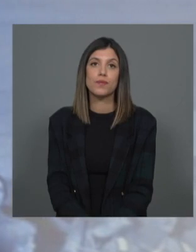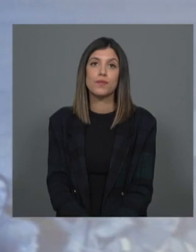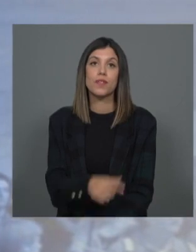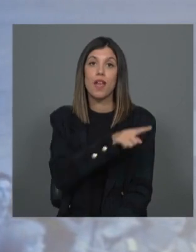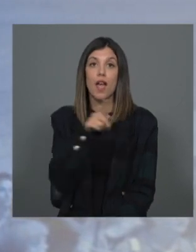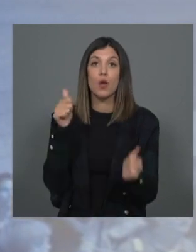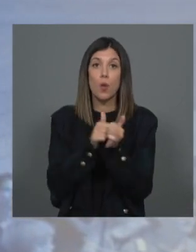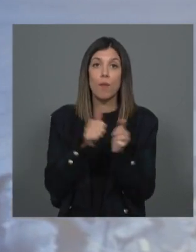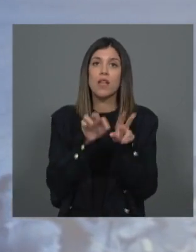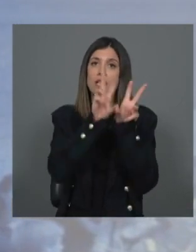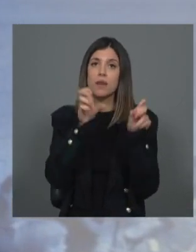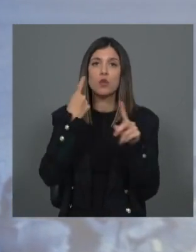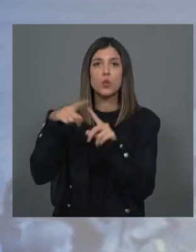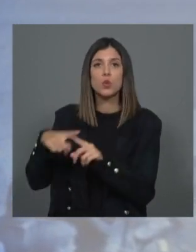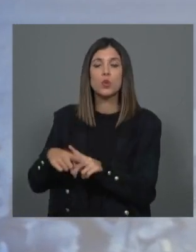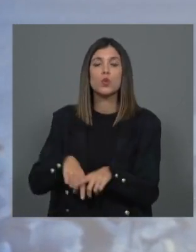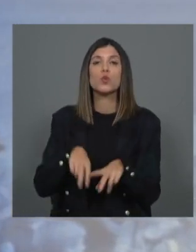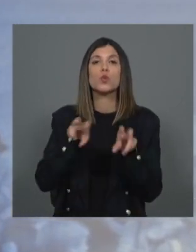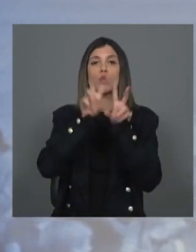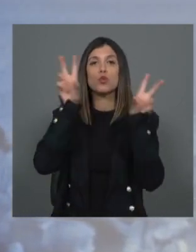Acompanhe estes e outros temas em